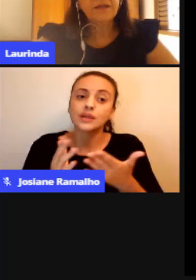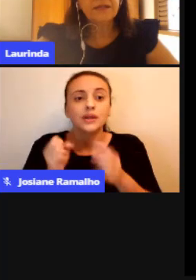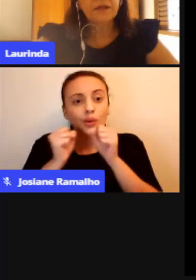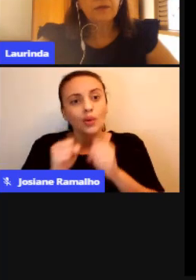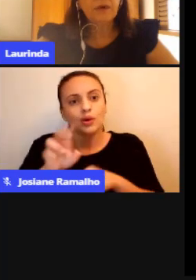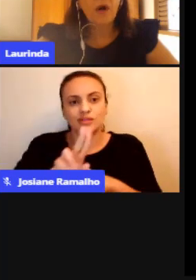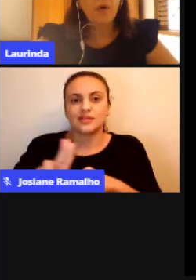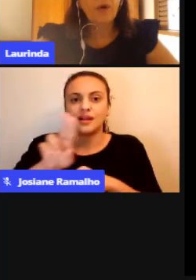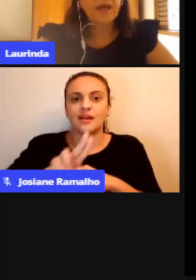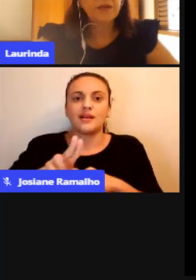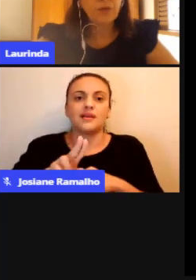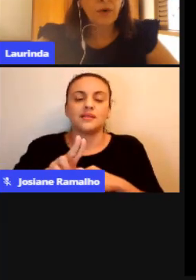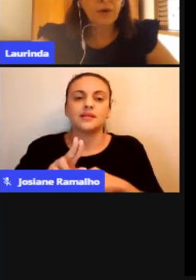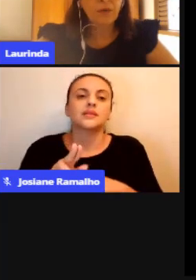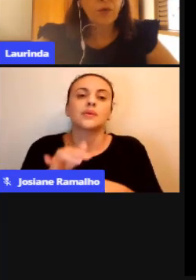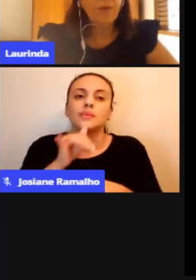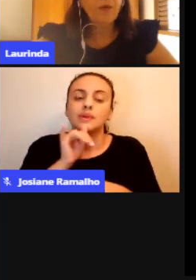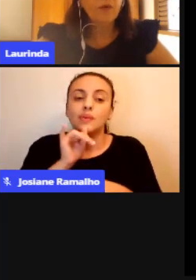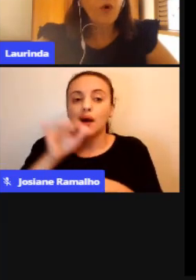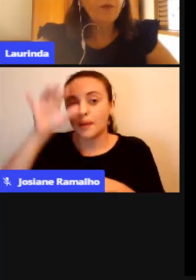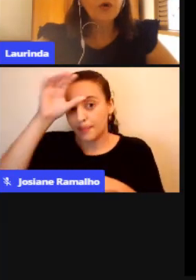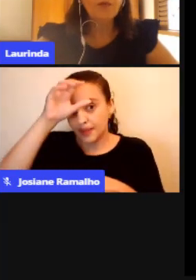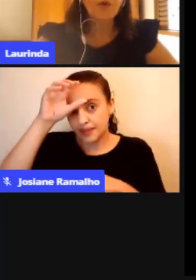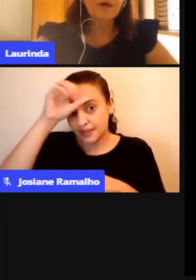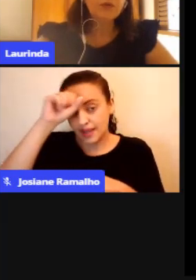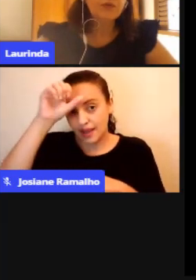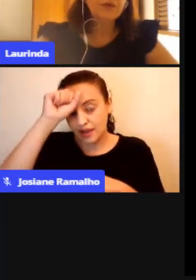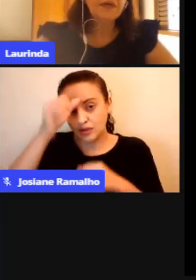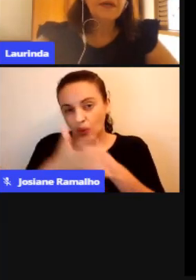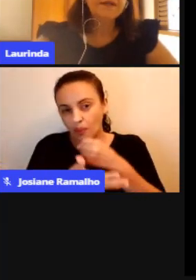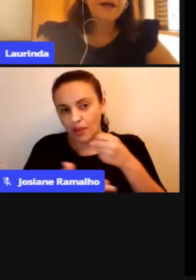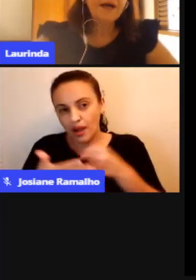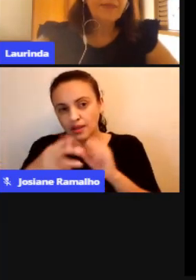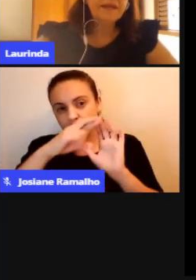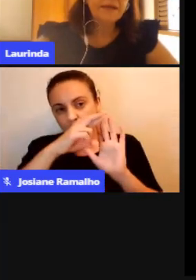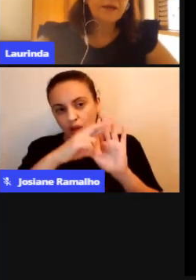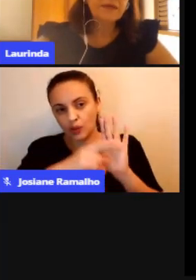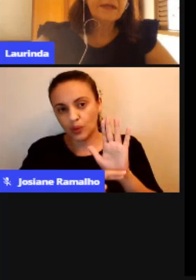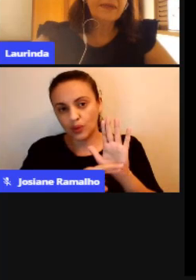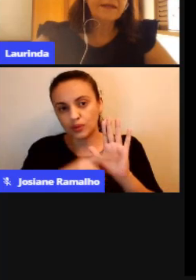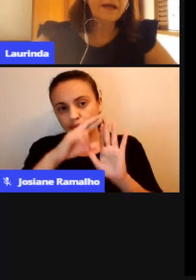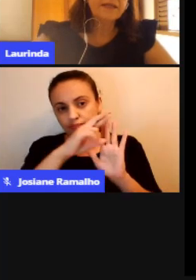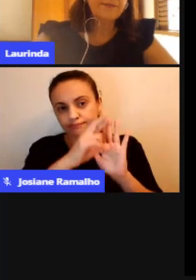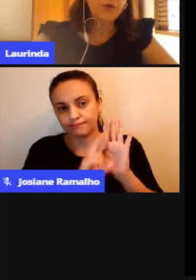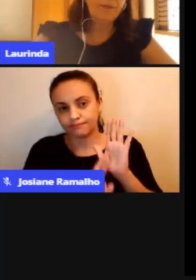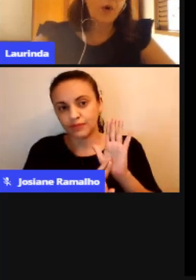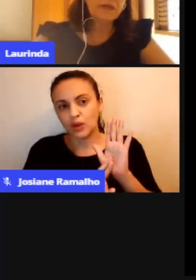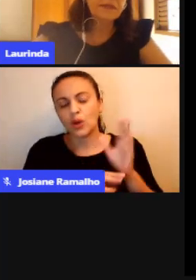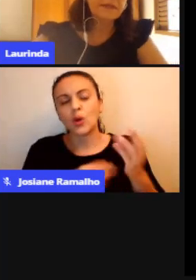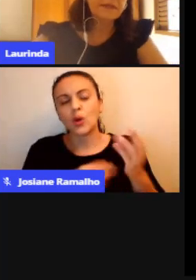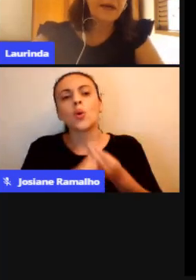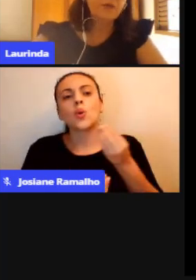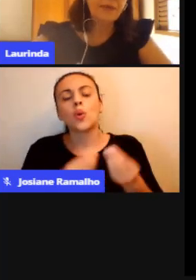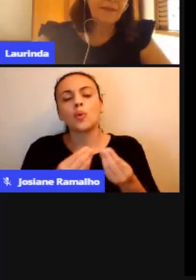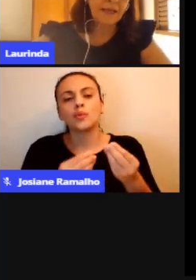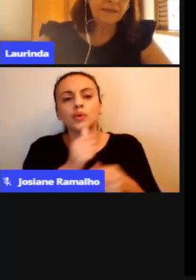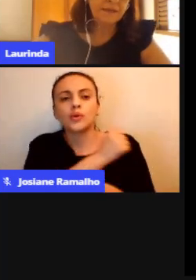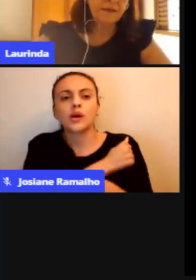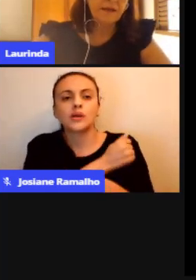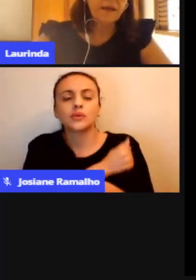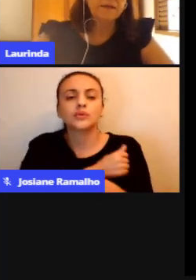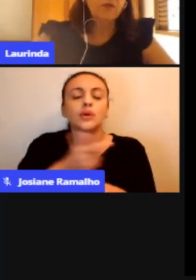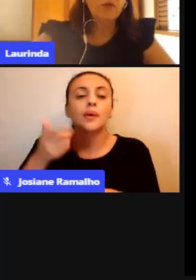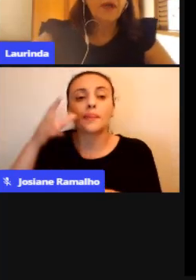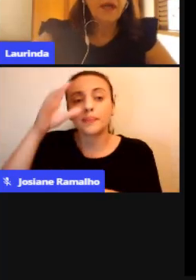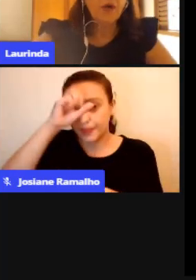Aprendizagem em relação ao relatório. Como que o meu aluno está aprendendo as habilidades propostas para o